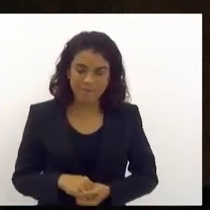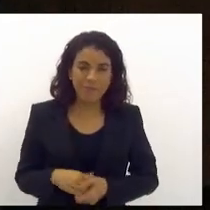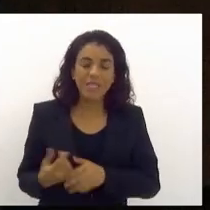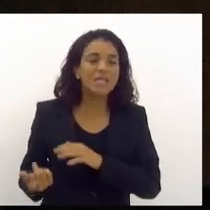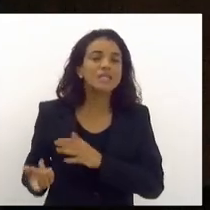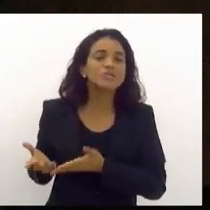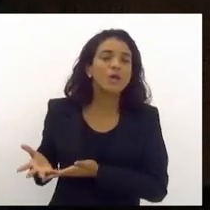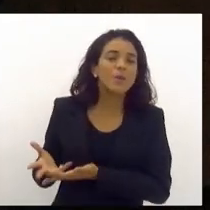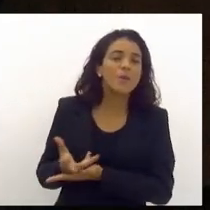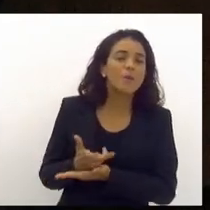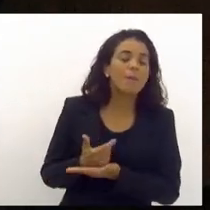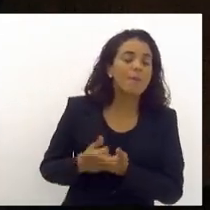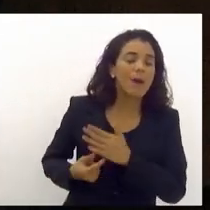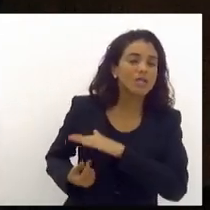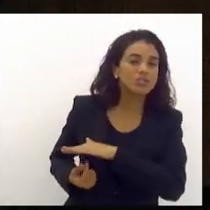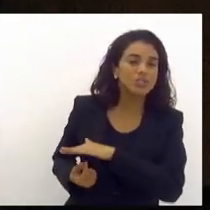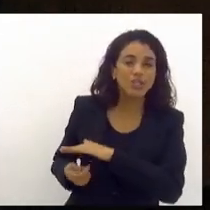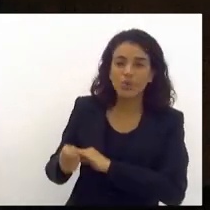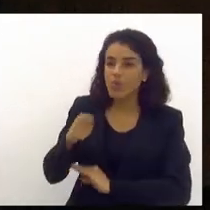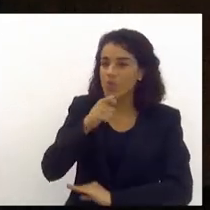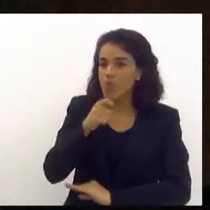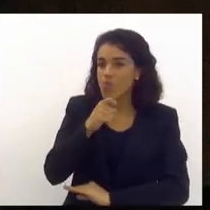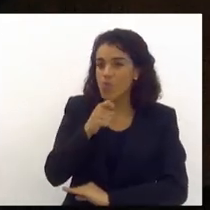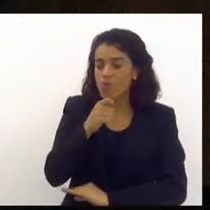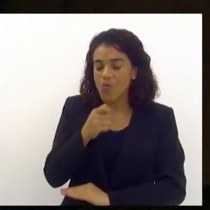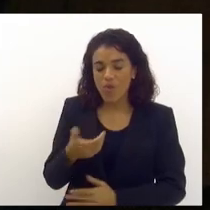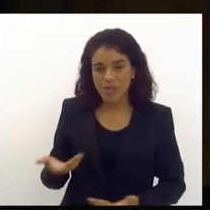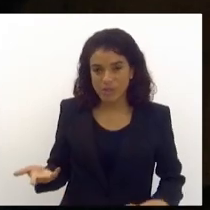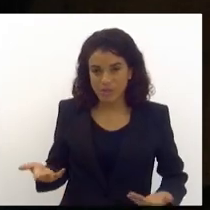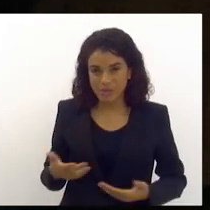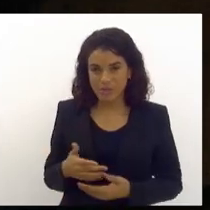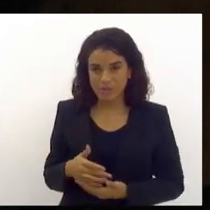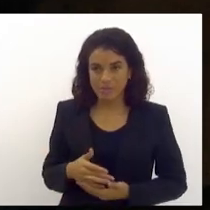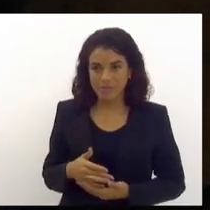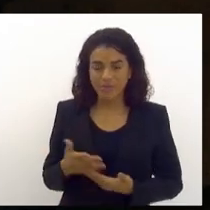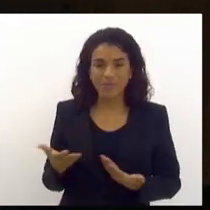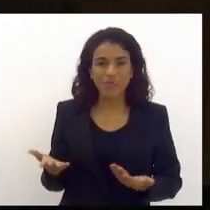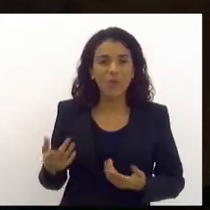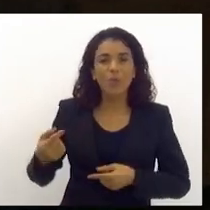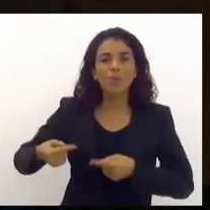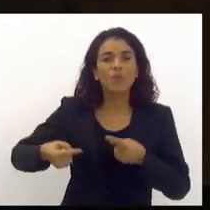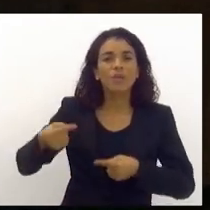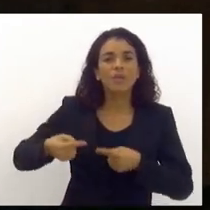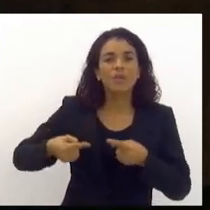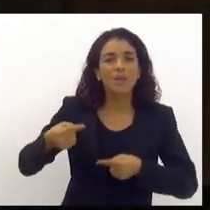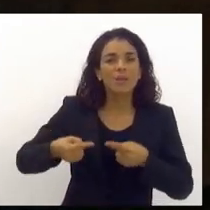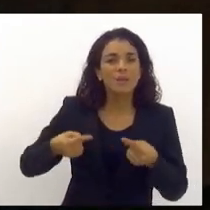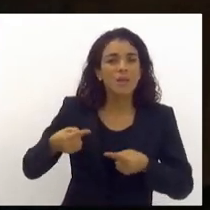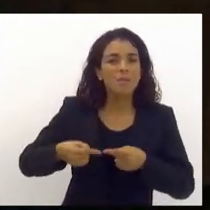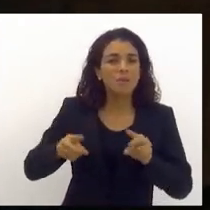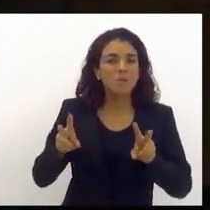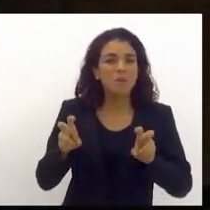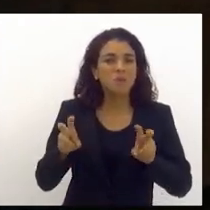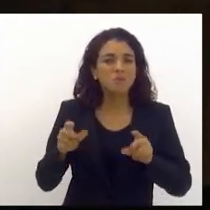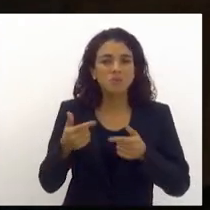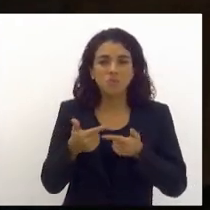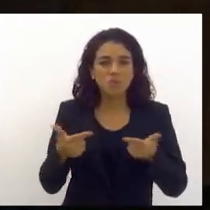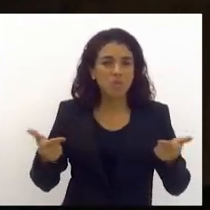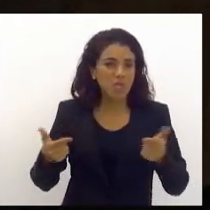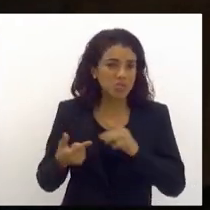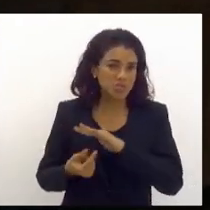receitas advindas, que não existe. Então o senhor está debatendo algo que não tem nos